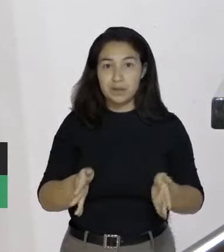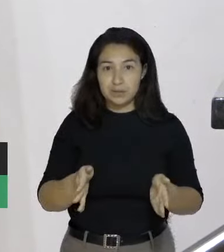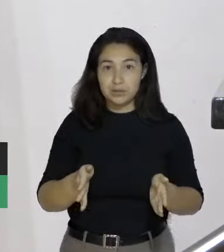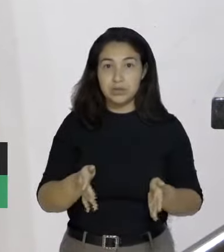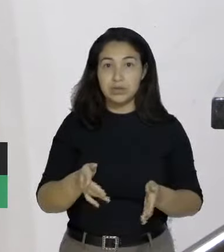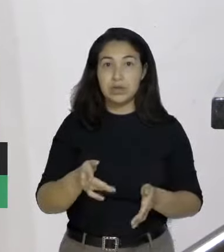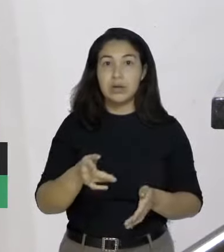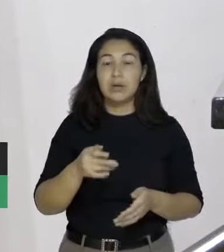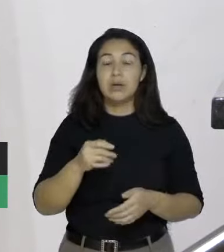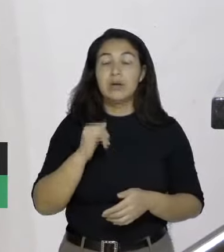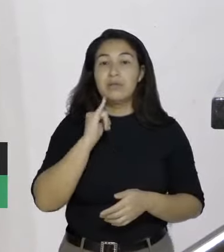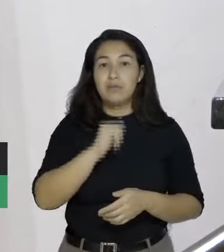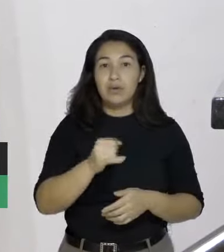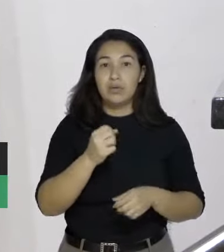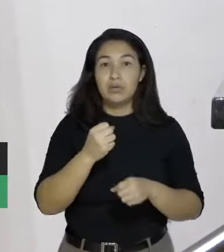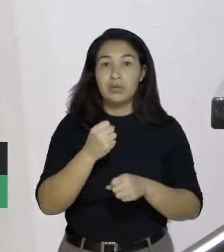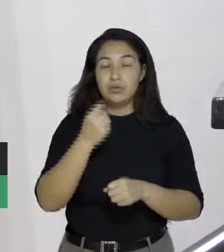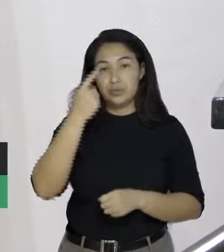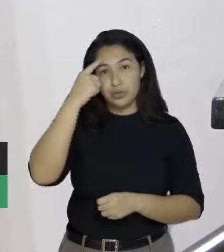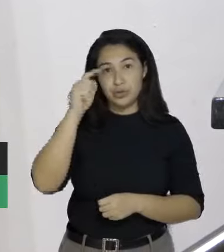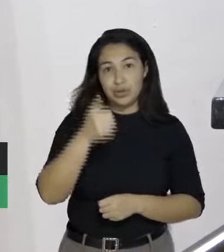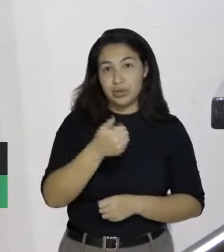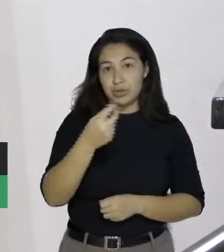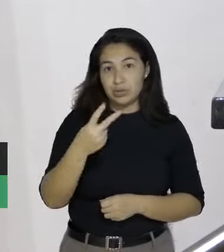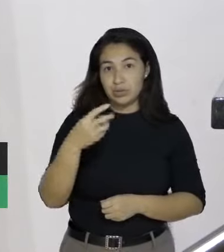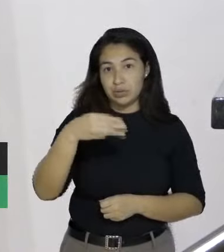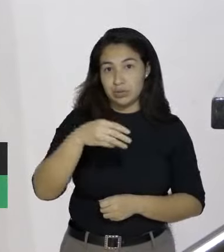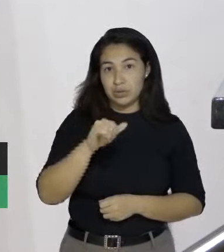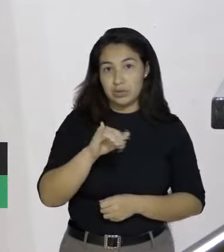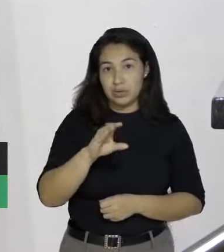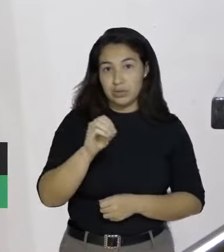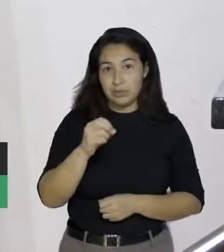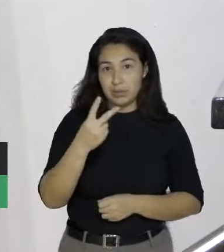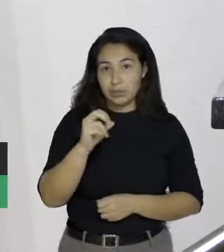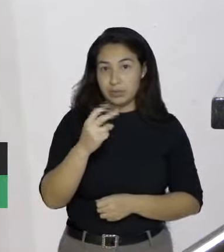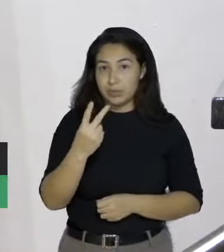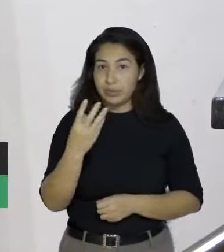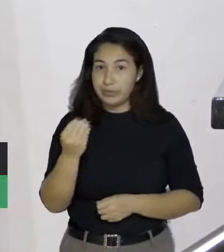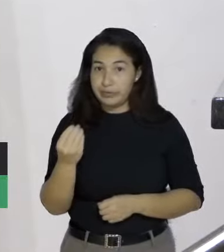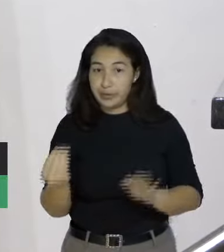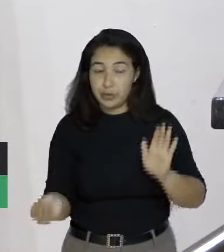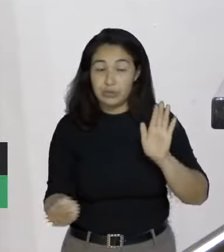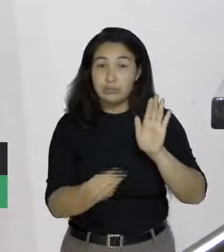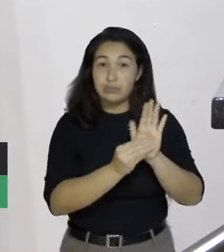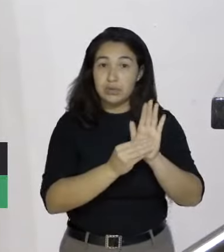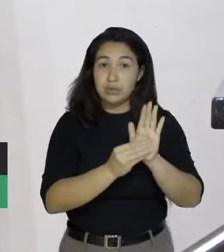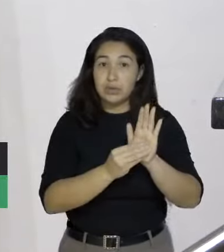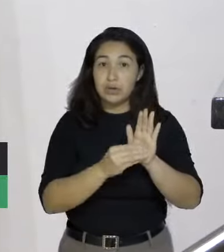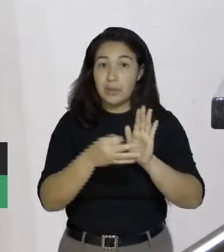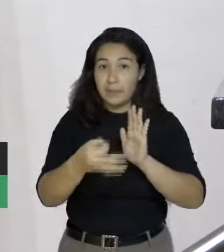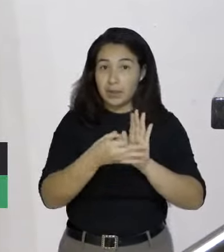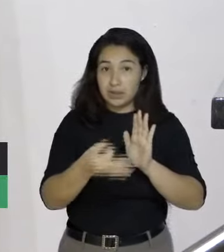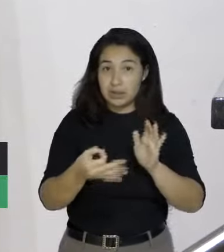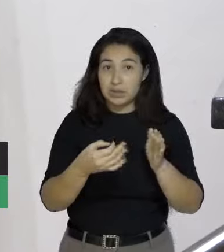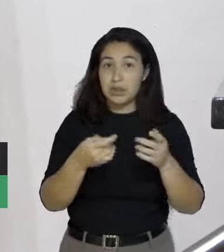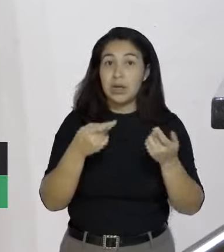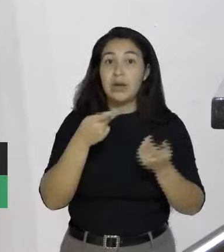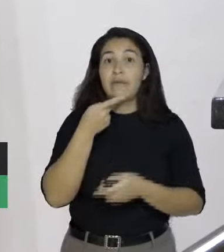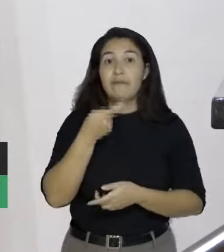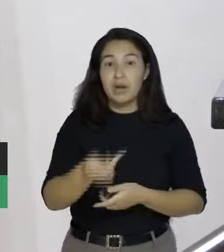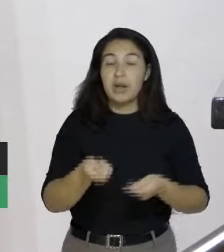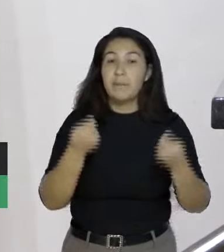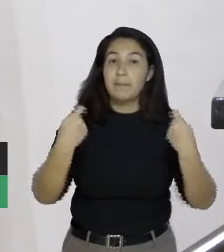12 de maio de 2020 quando apresentei o meu parecer pelo projeto Deputado eu apresentei um parecer favorável e reforçando a